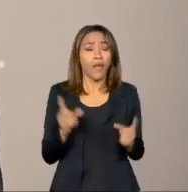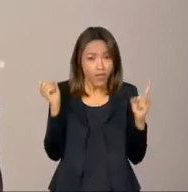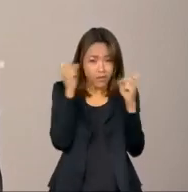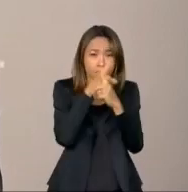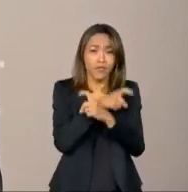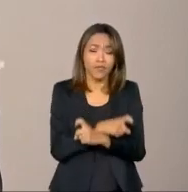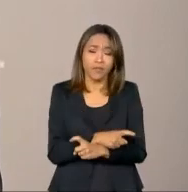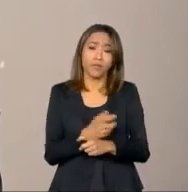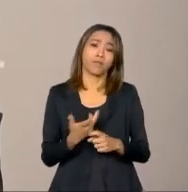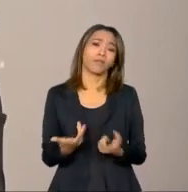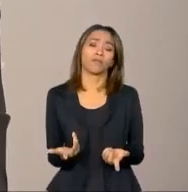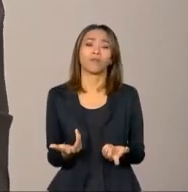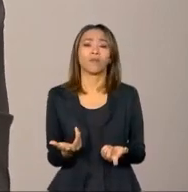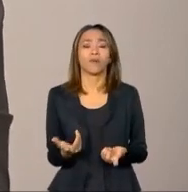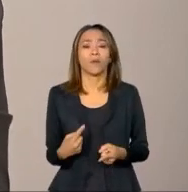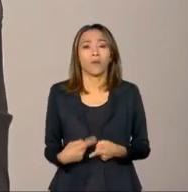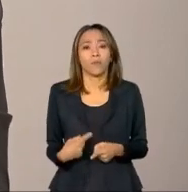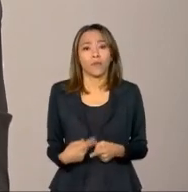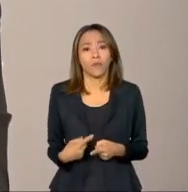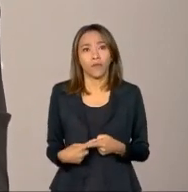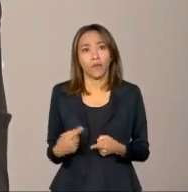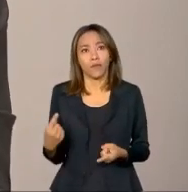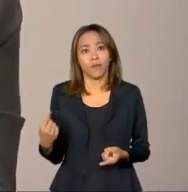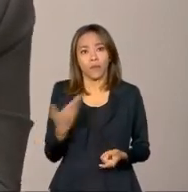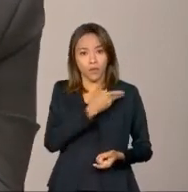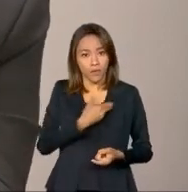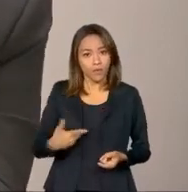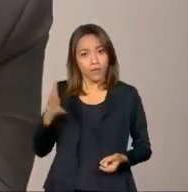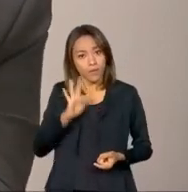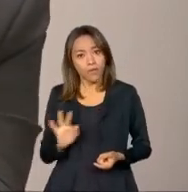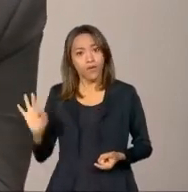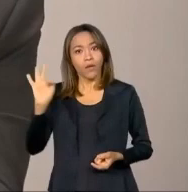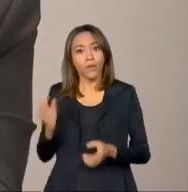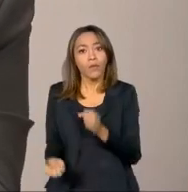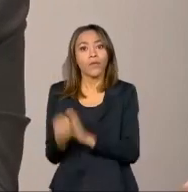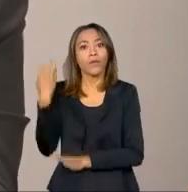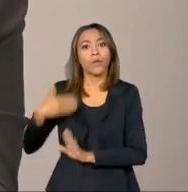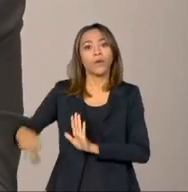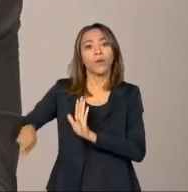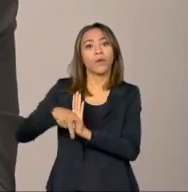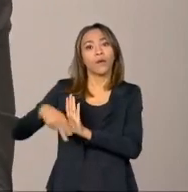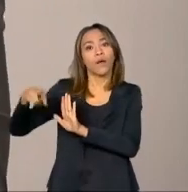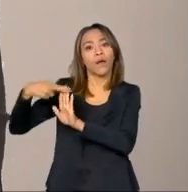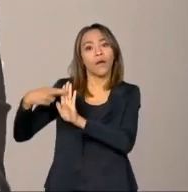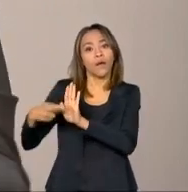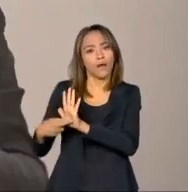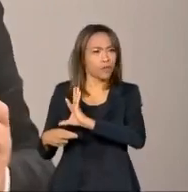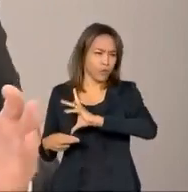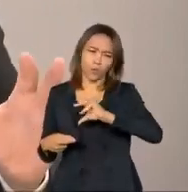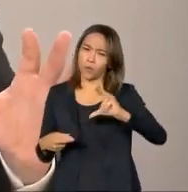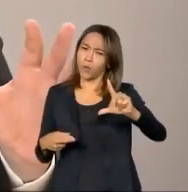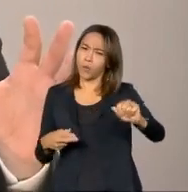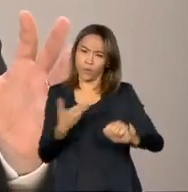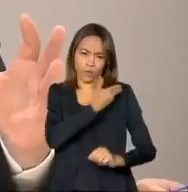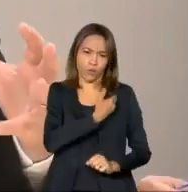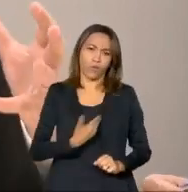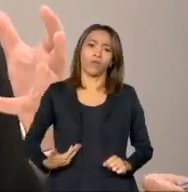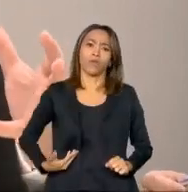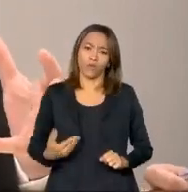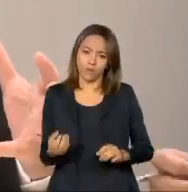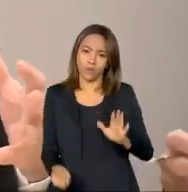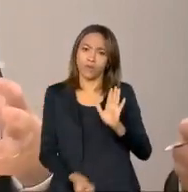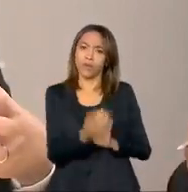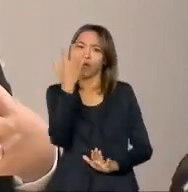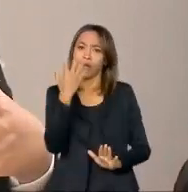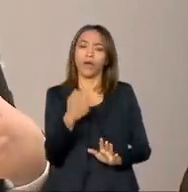difícil, eu diria que é todo o governo federal criou regras, aliás, todos os governos, regras de